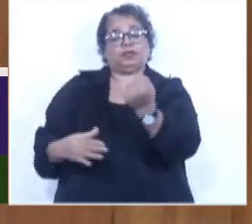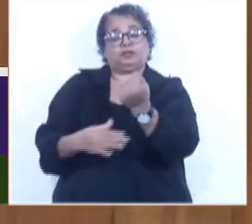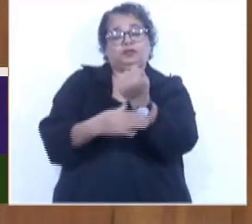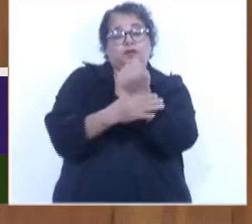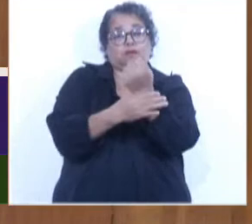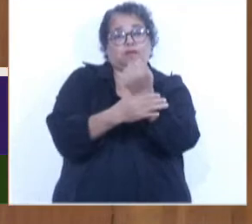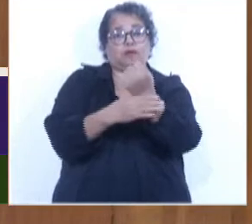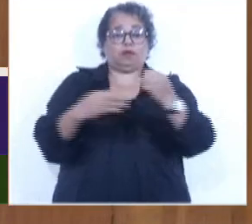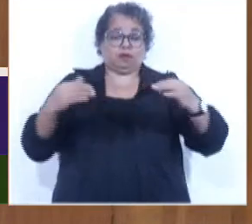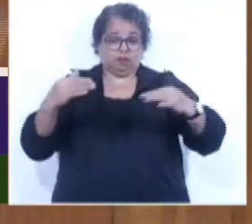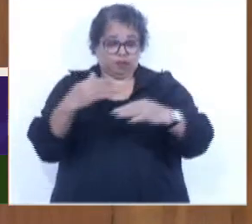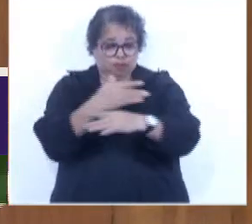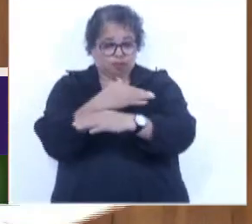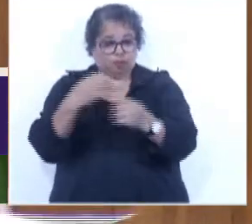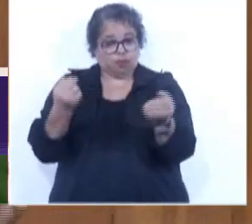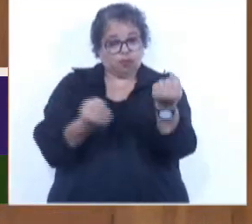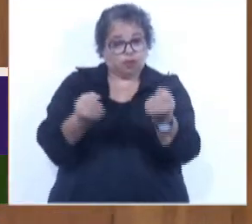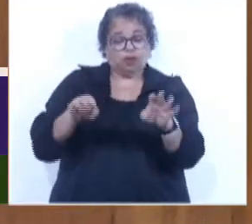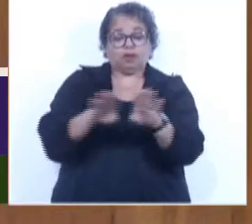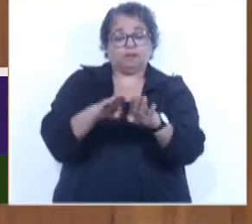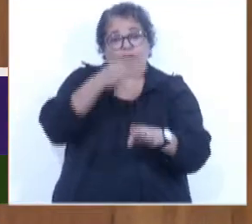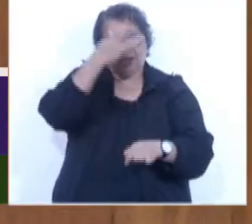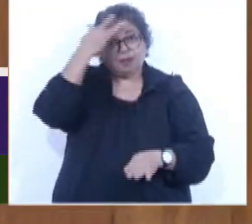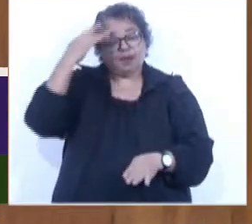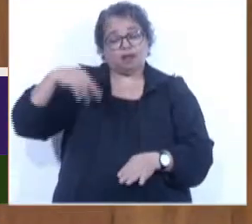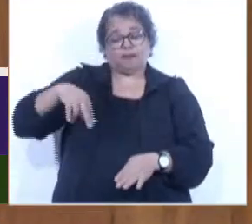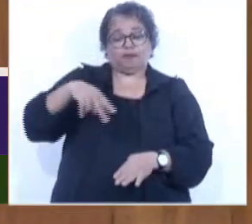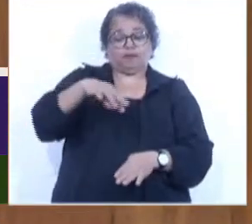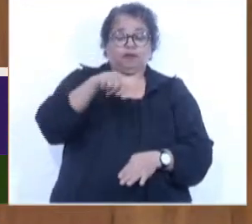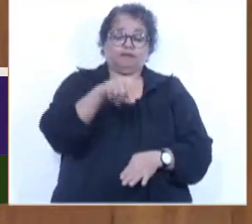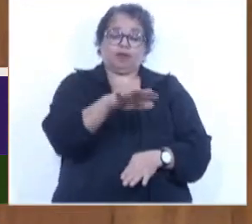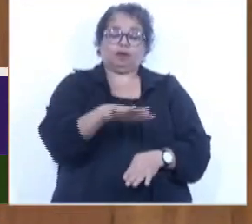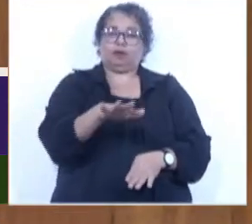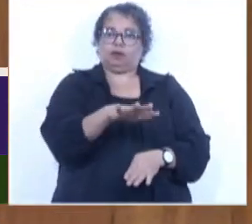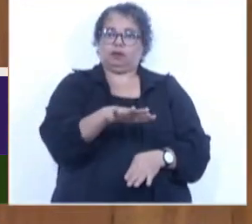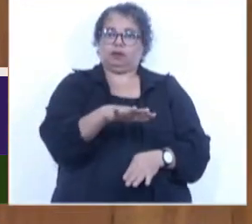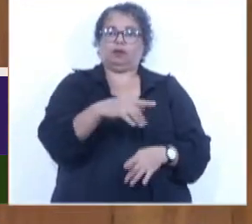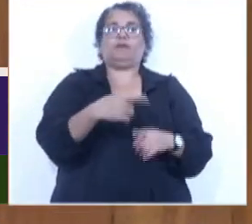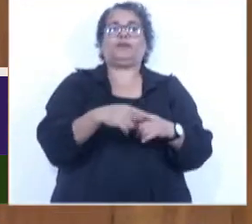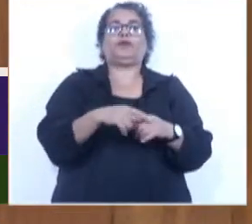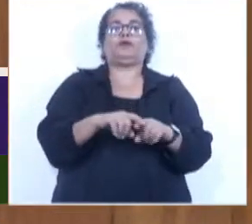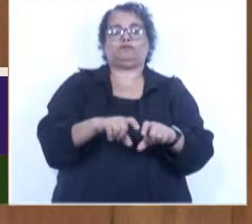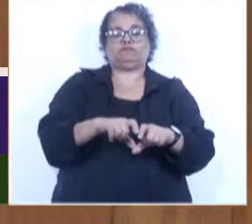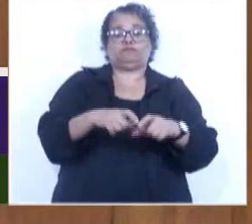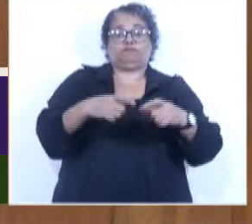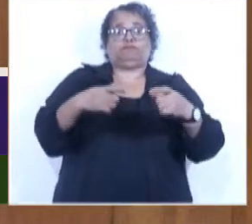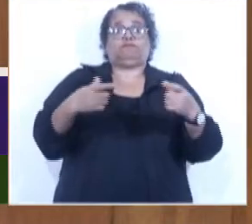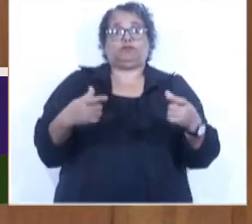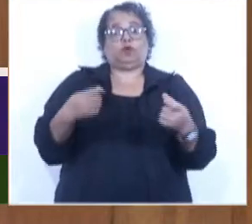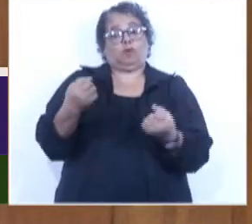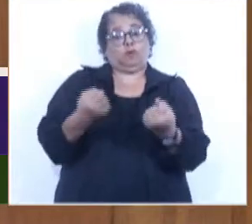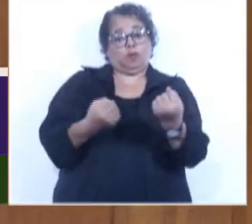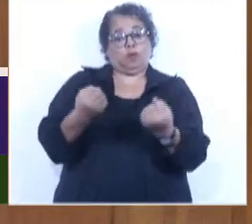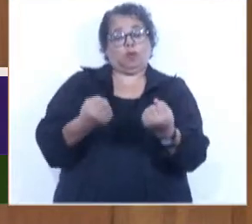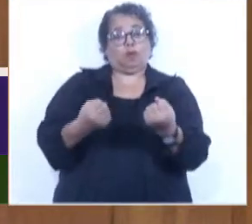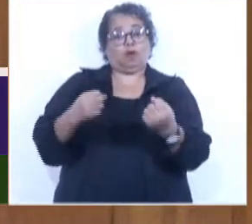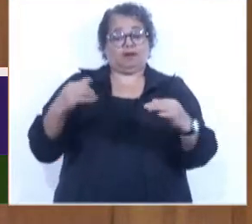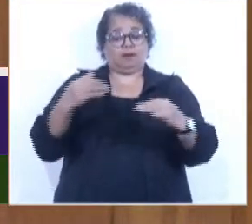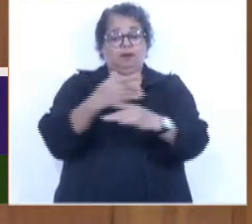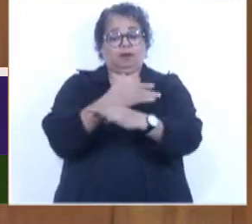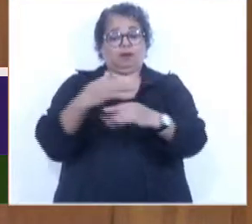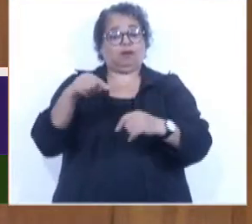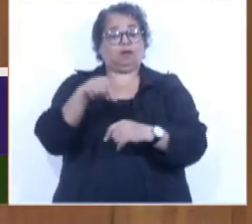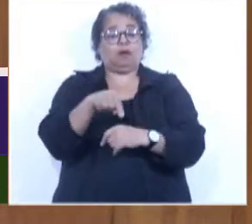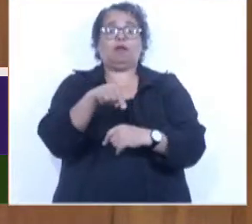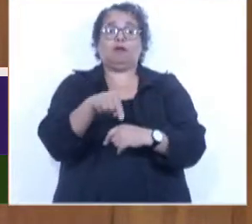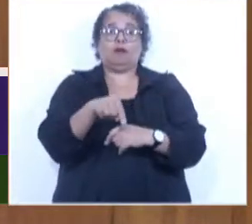veículos e para os pedestres também é visto que o aumento de veículos naquela localidade é muito grande dada as